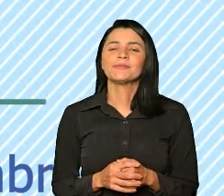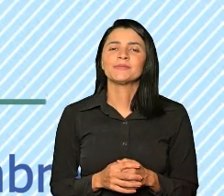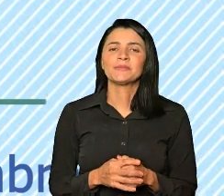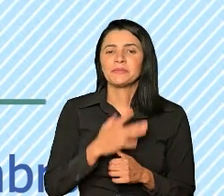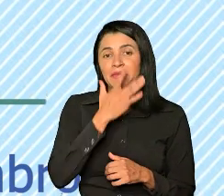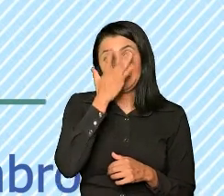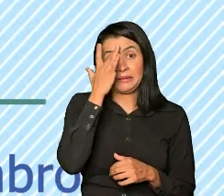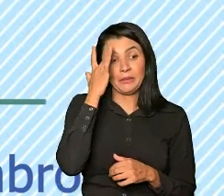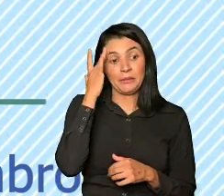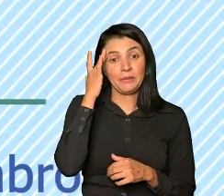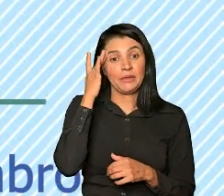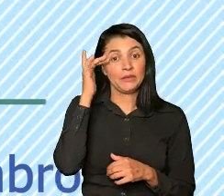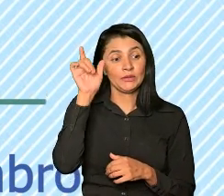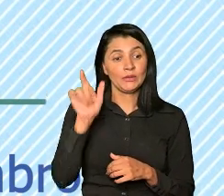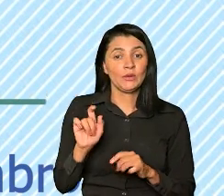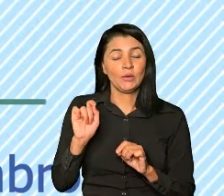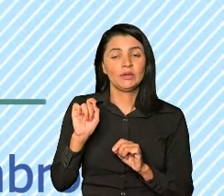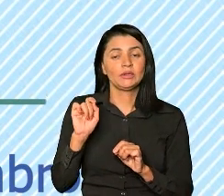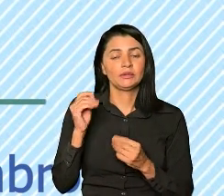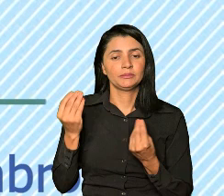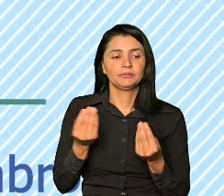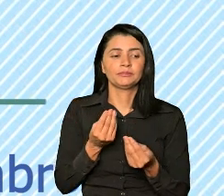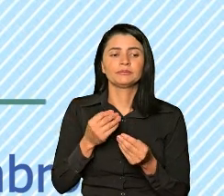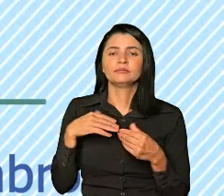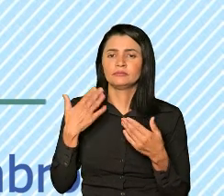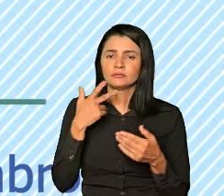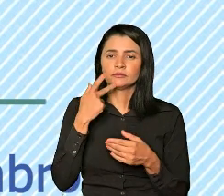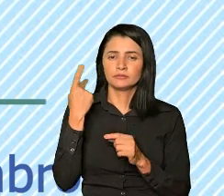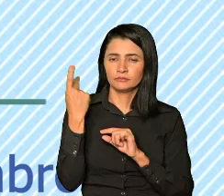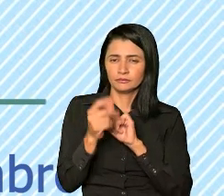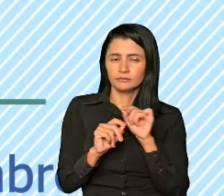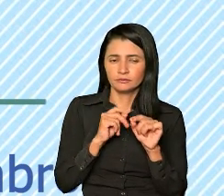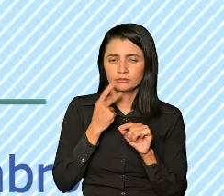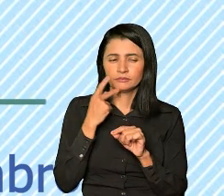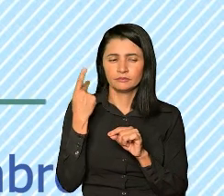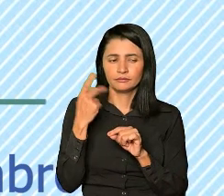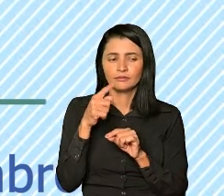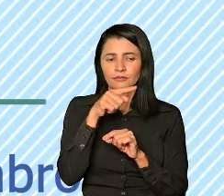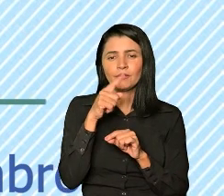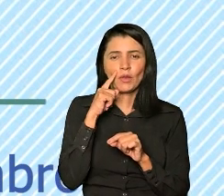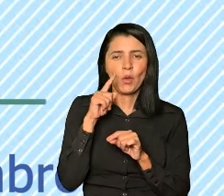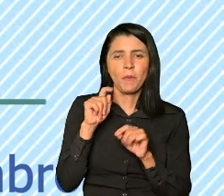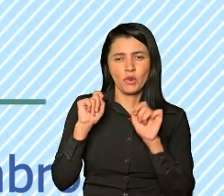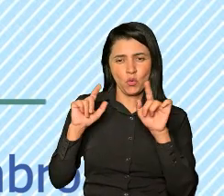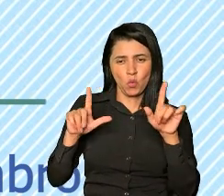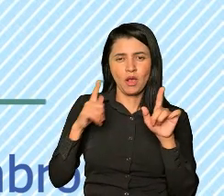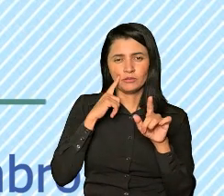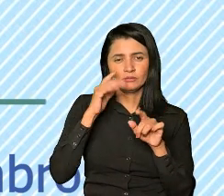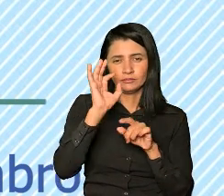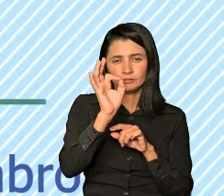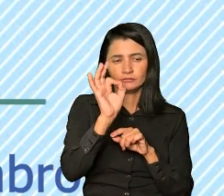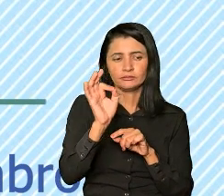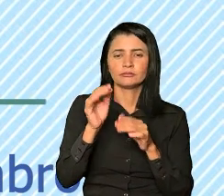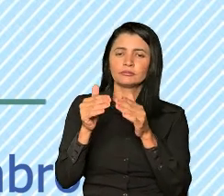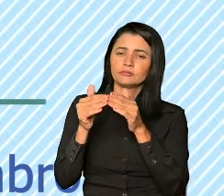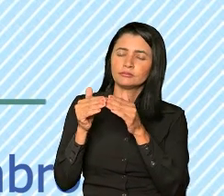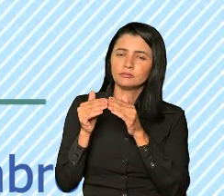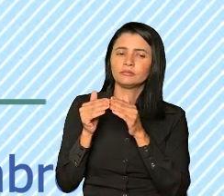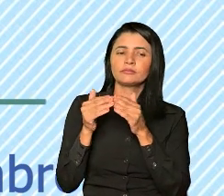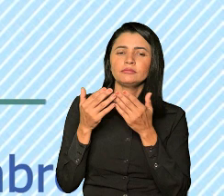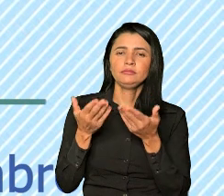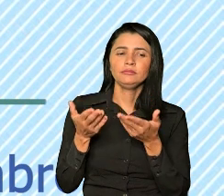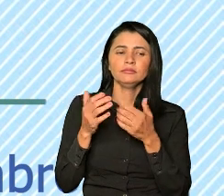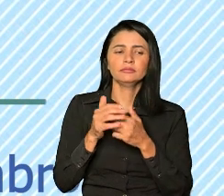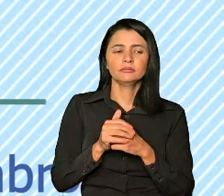Alguém está... Bem, eu vou falando acerca desse quadro, certo? Por favor,